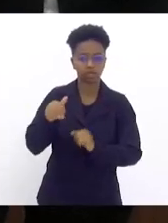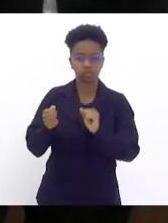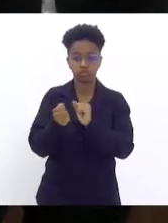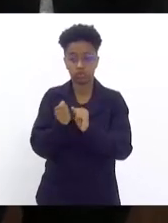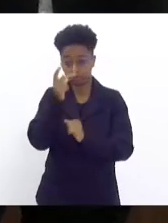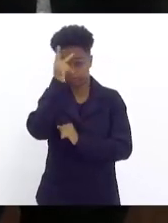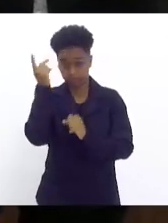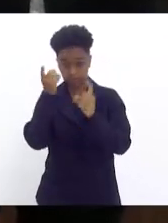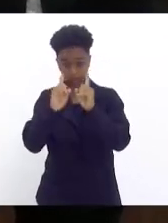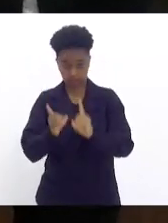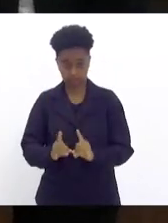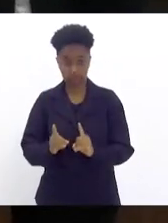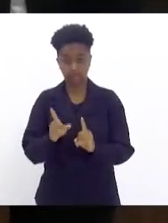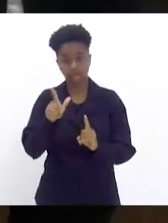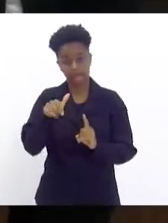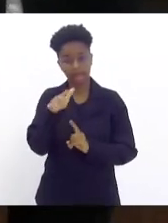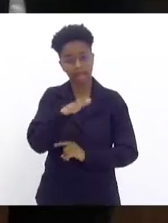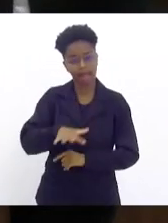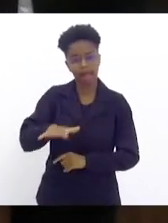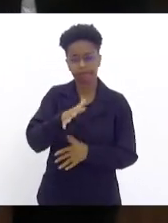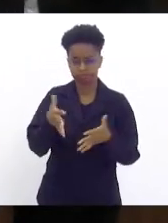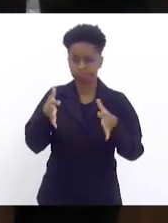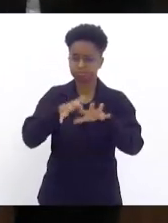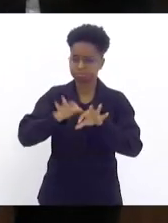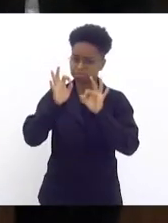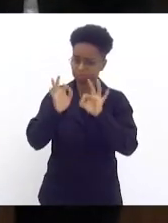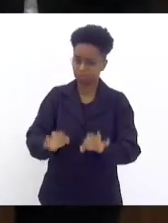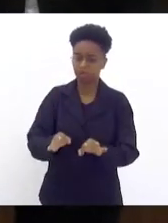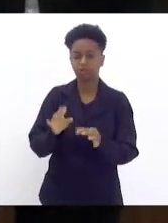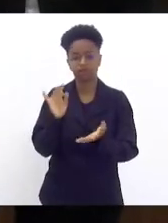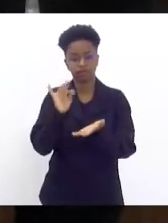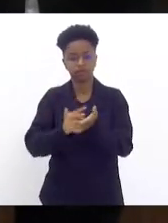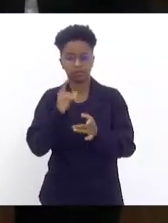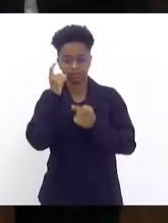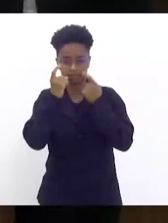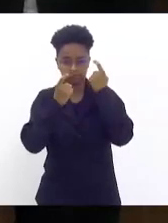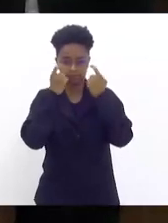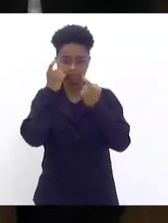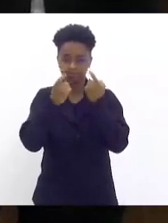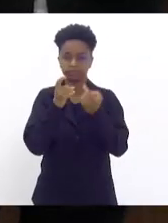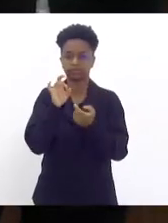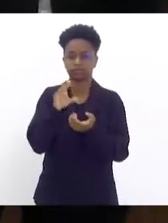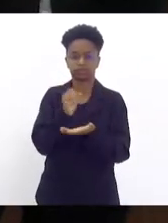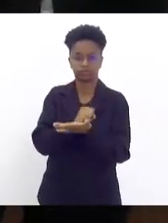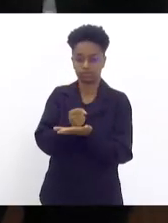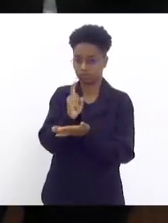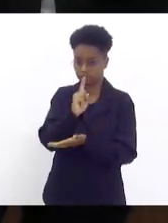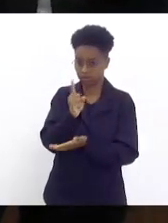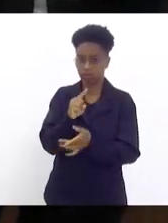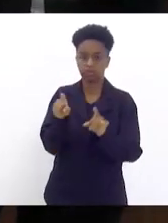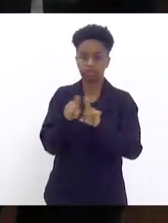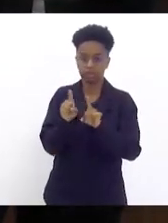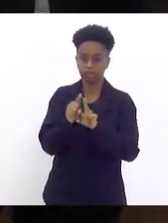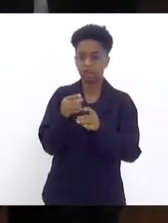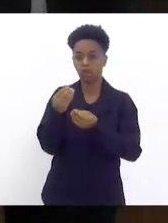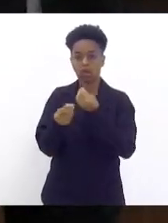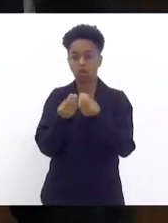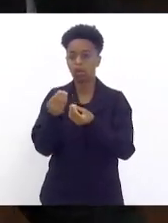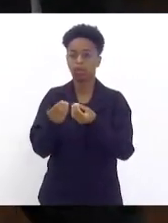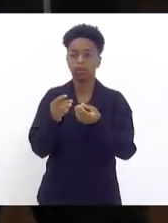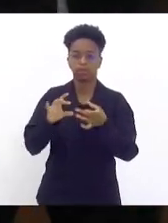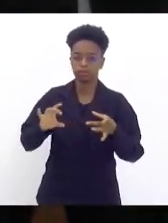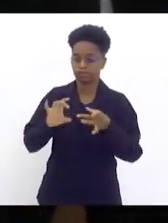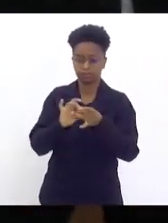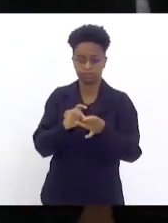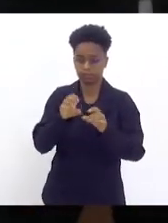com deficiência é o mercado extremamente inclusivo é um mercado que se preocupa que não só com o joguinho mas com a gameficação da nossa educação